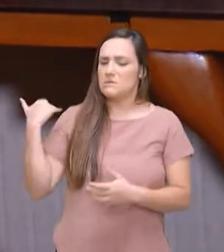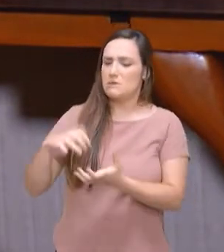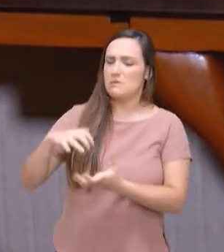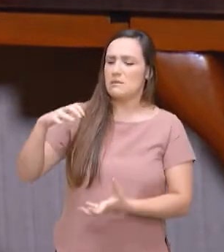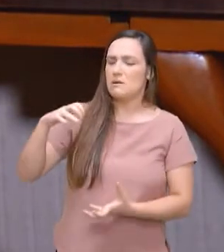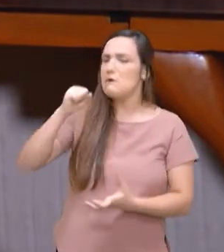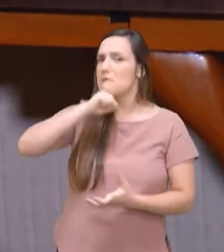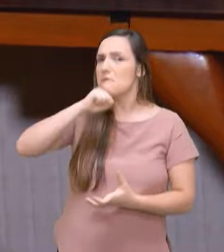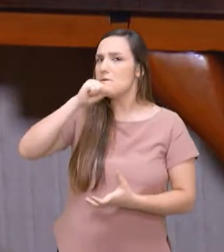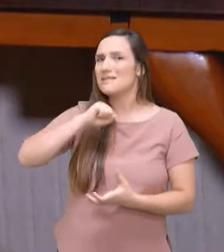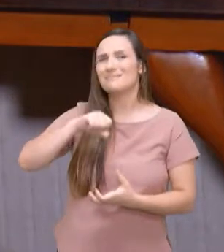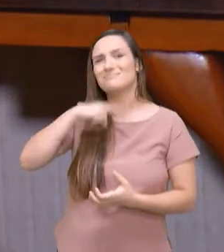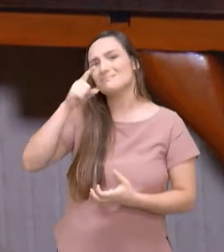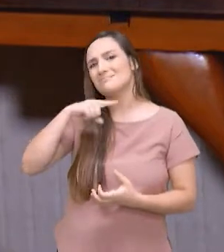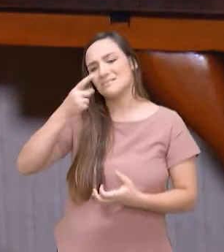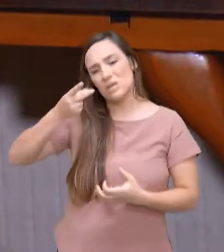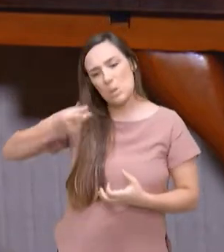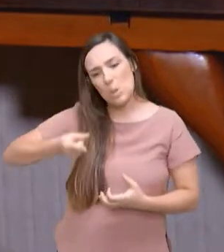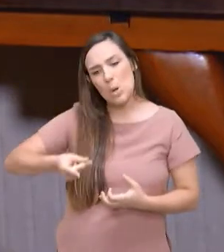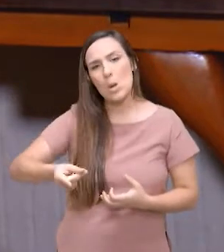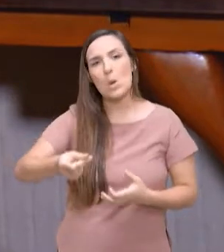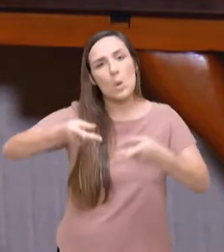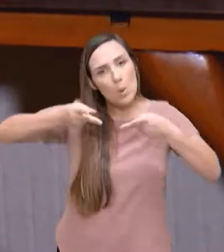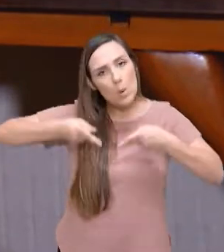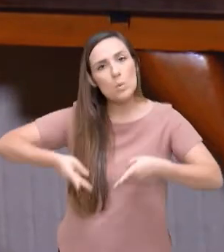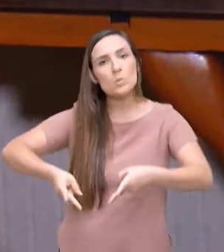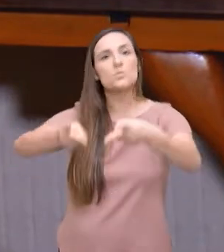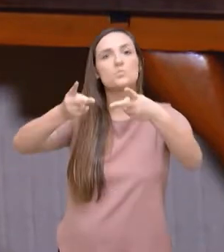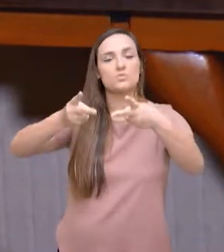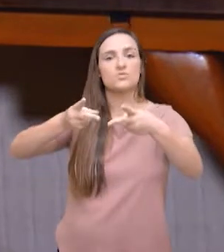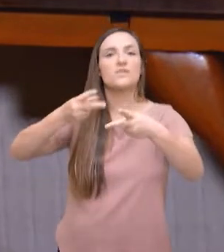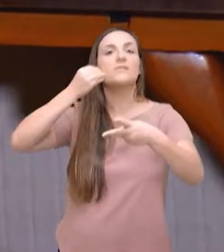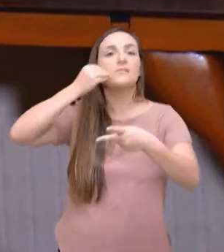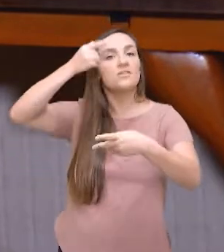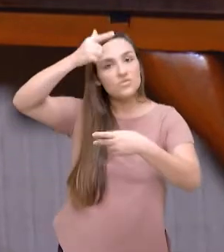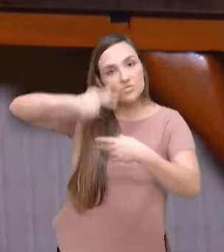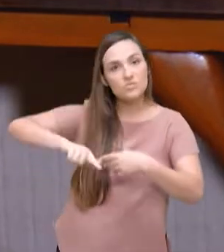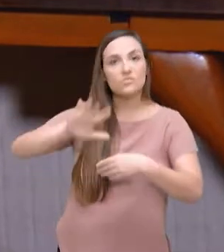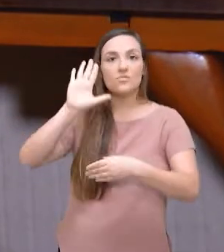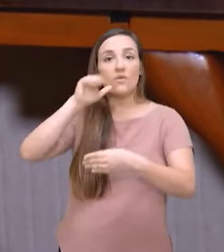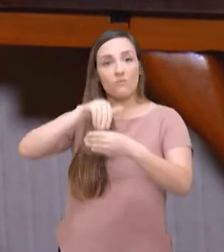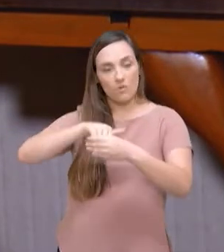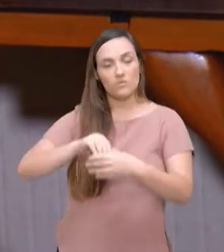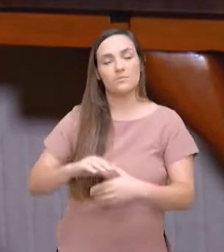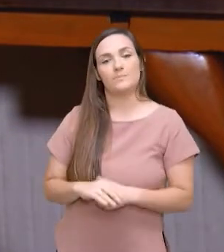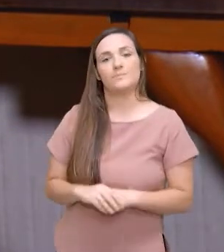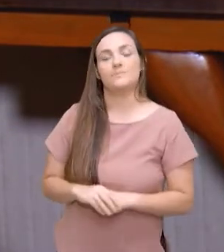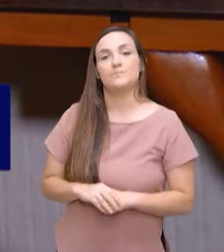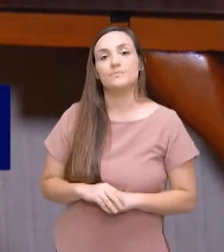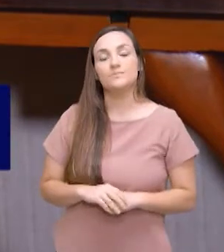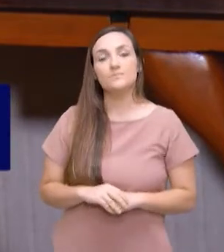avançada, não tinha condições de participar do processo de reeleição. Então,